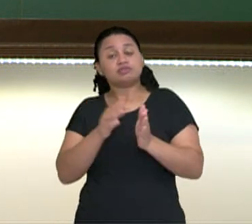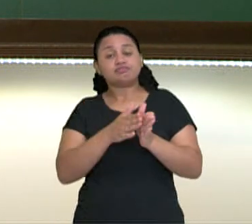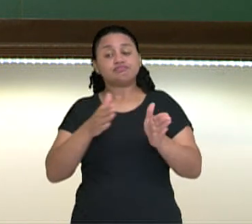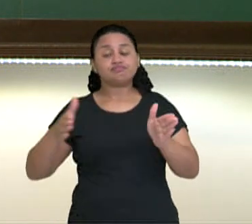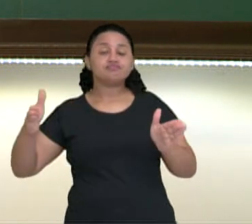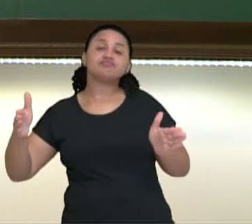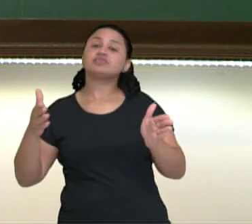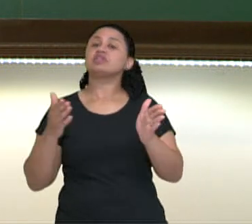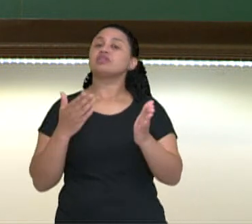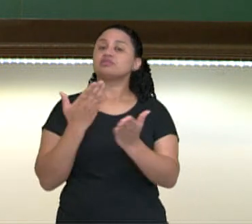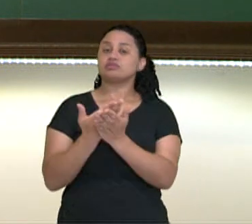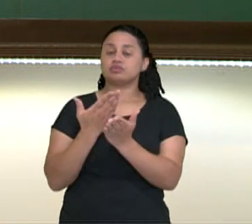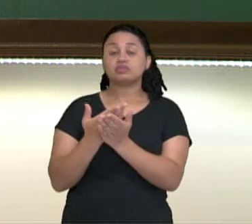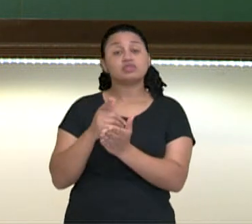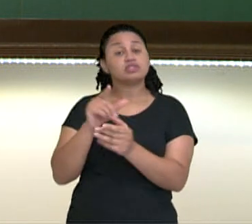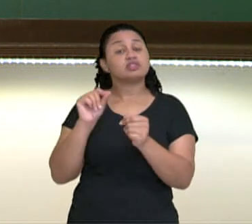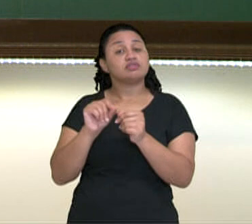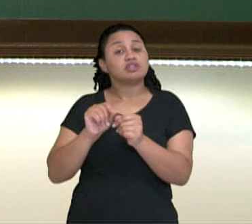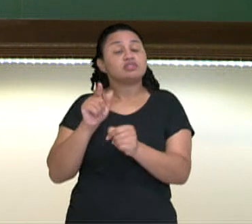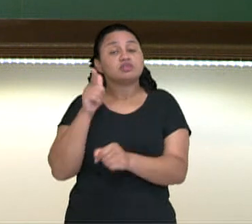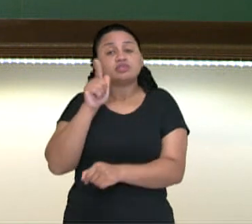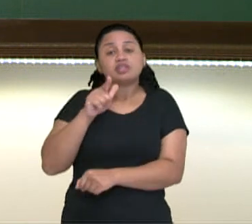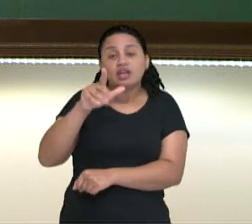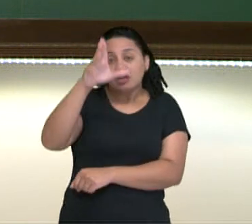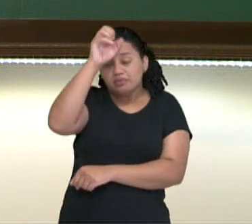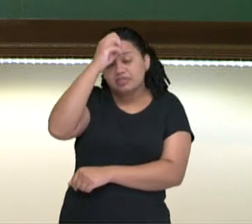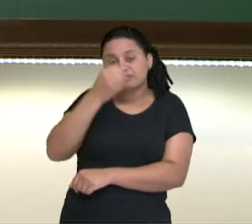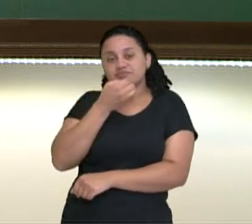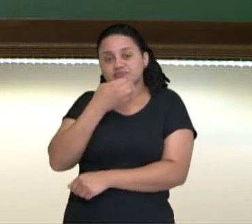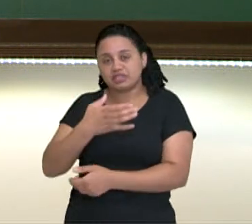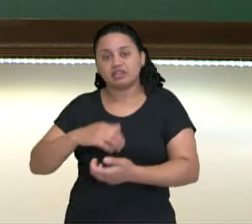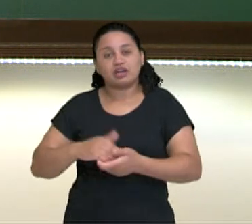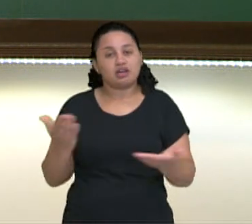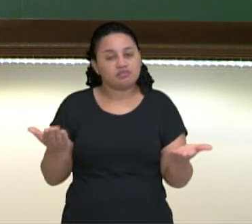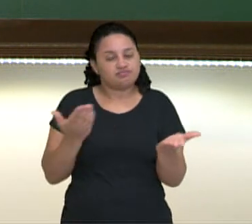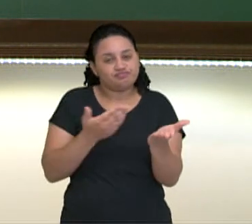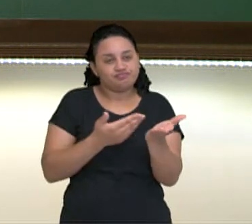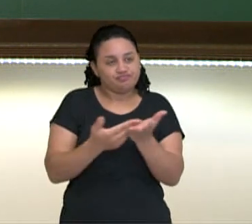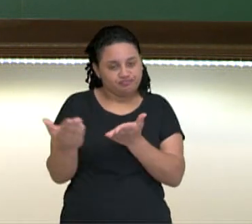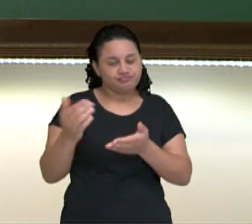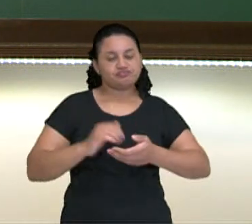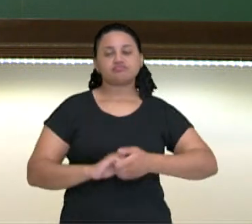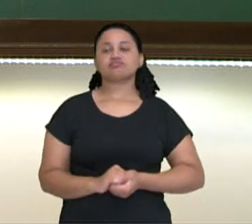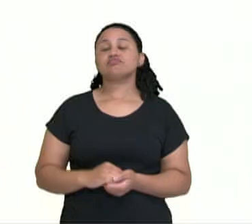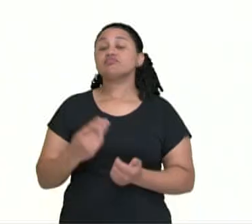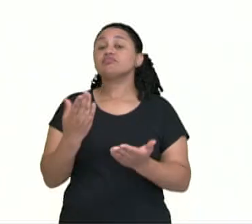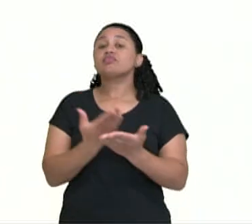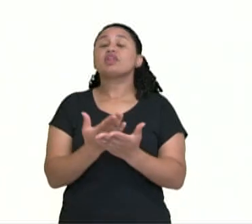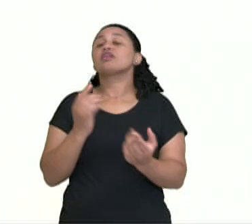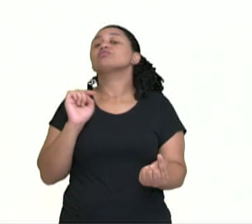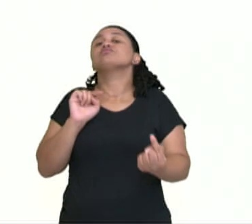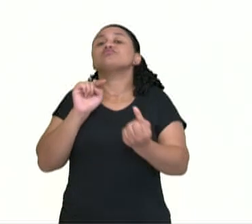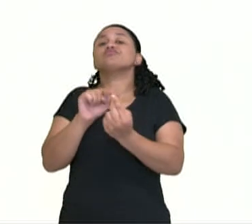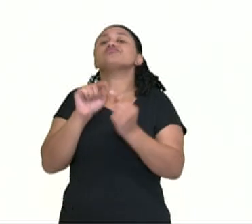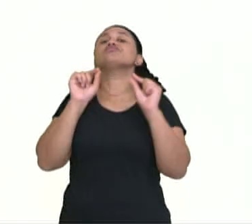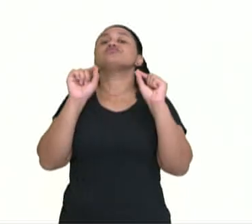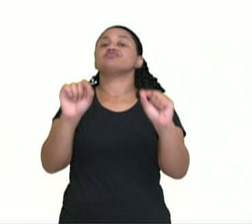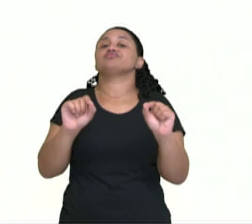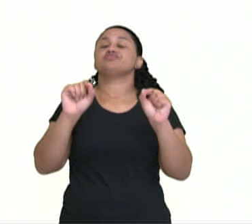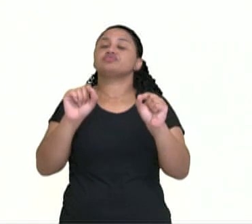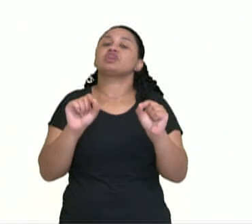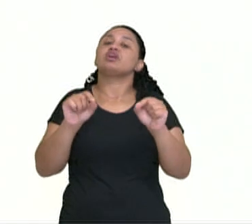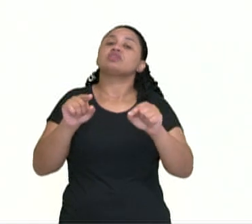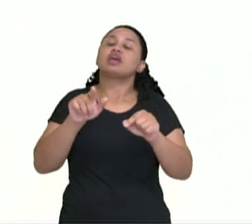Isso é que vai garantir o seu aprendizado. Vamos começar então? Qual é o objetivo dessa aula? Explorar